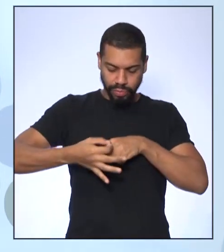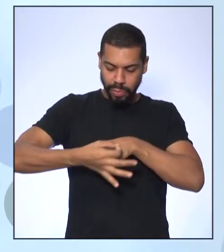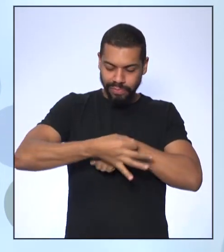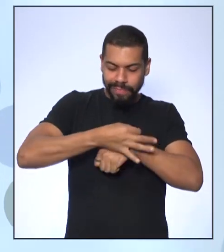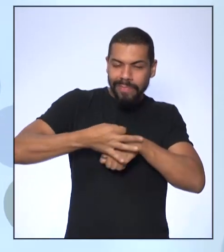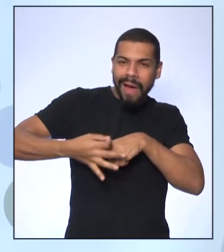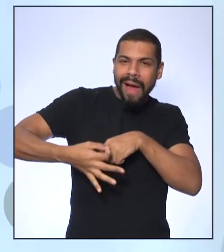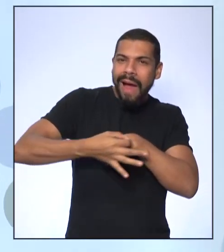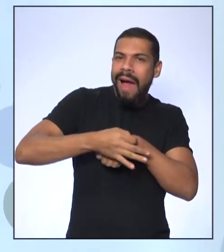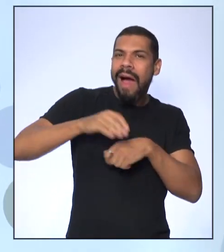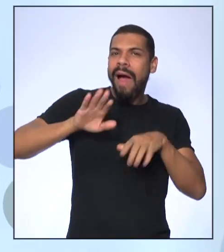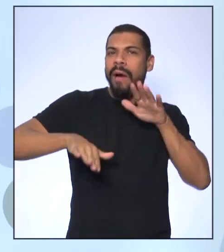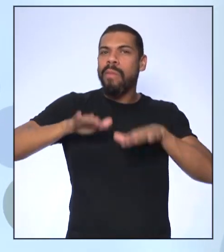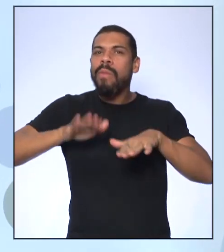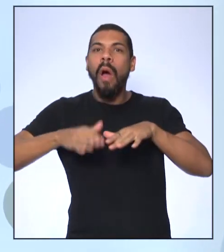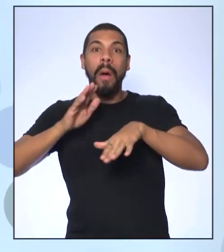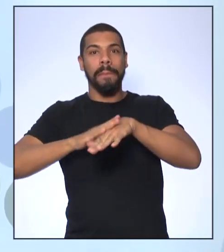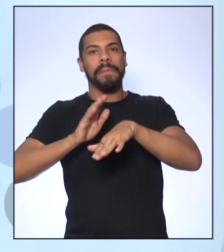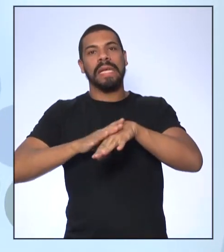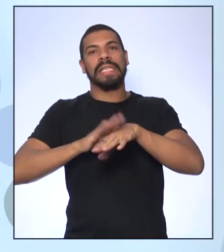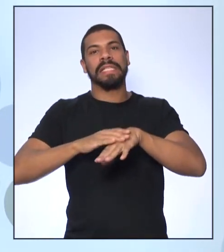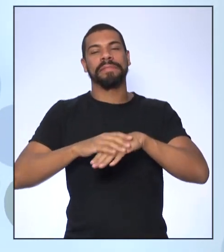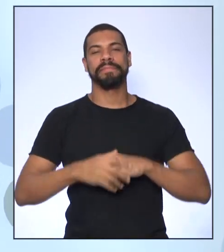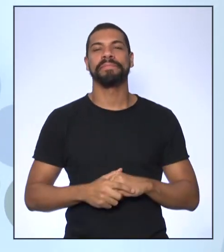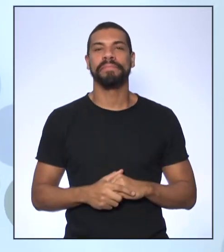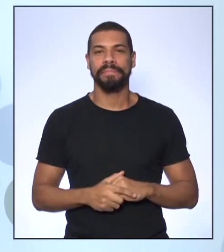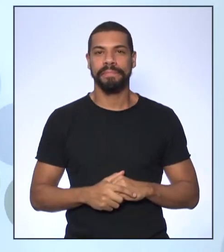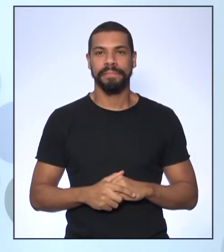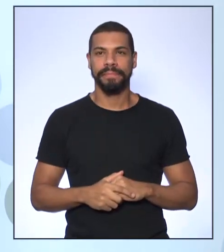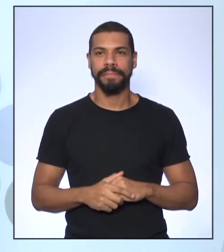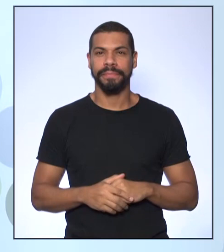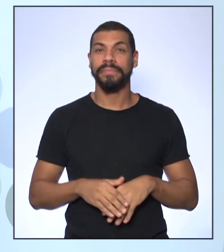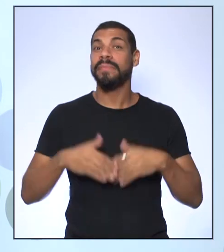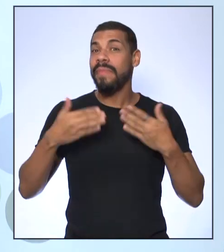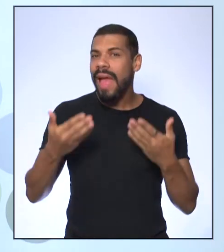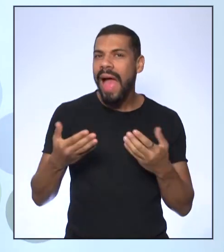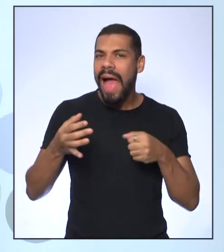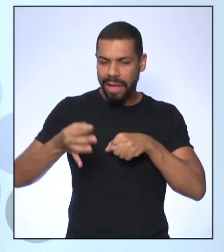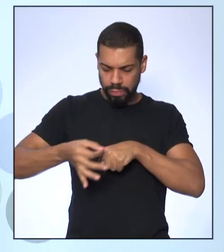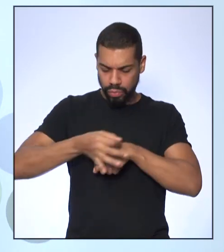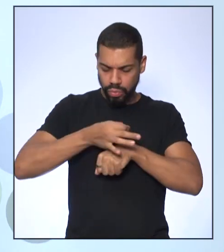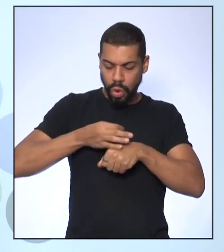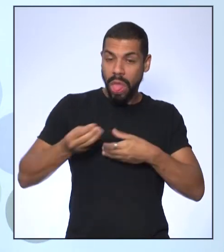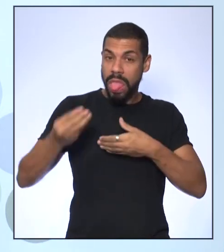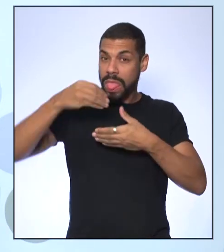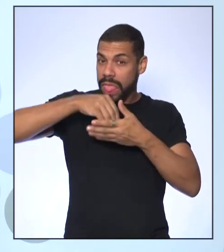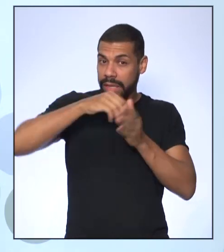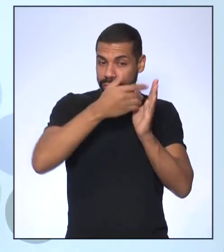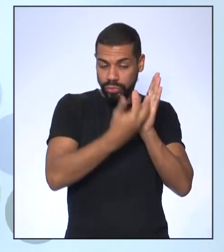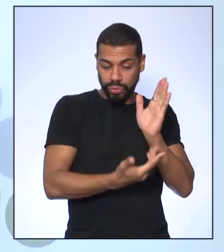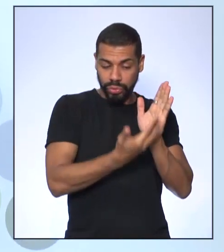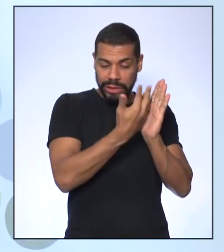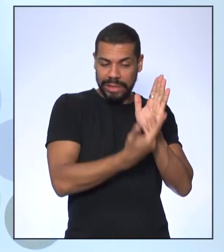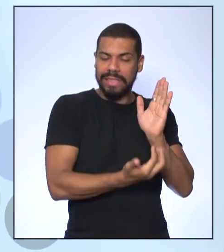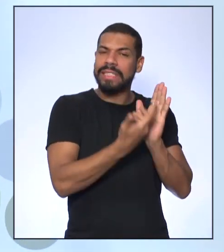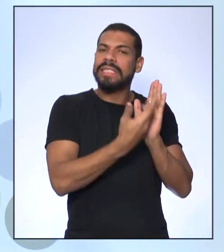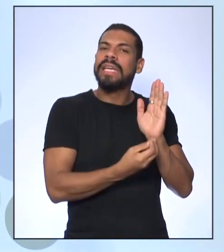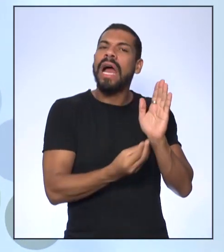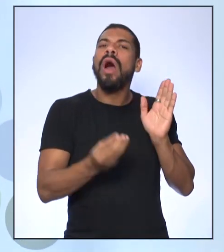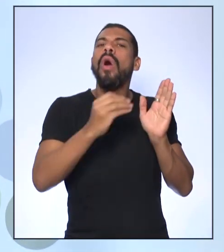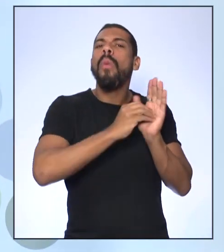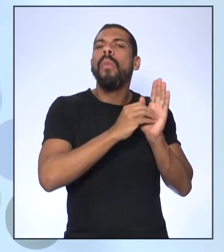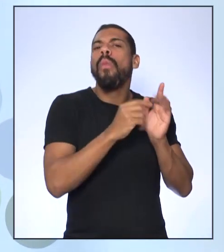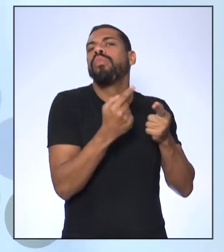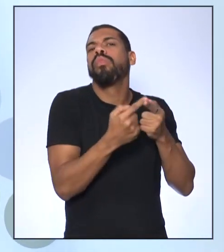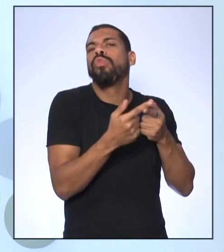precisam de determinada função. Então, a evolução permite isso. Então, essa célula que está no sangue, as hemácias, elas não têm núcleo por